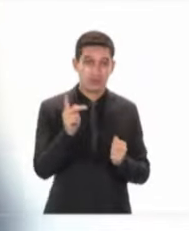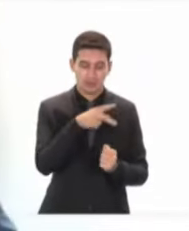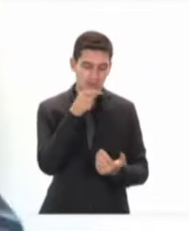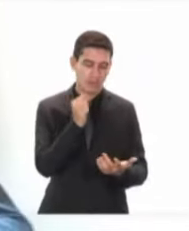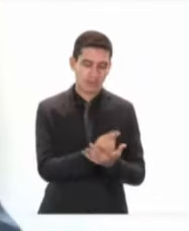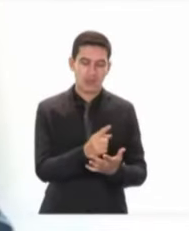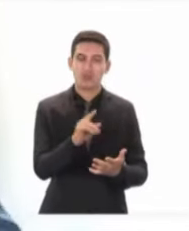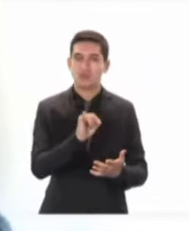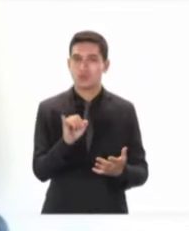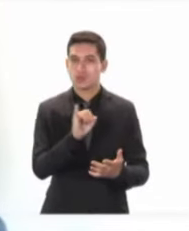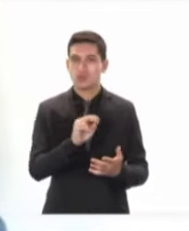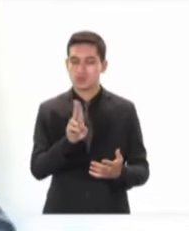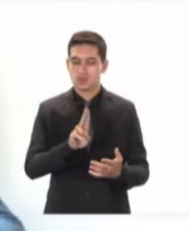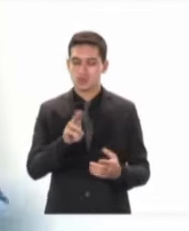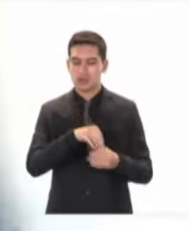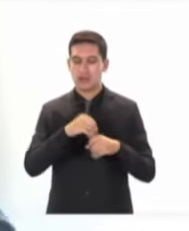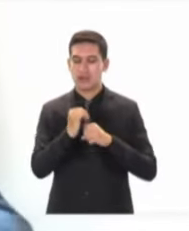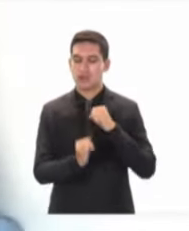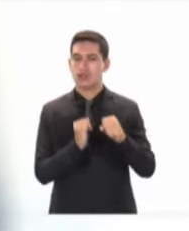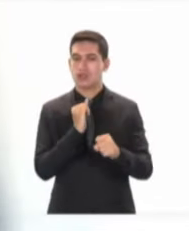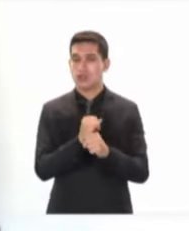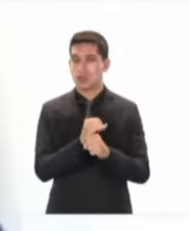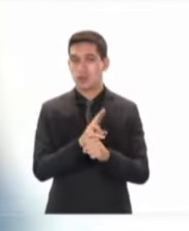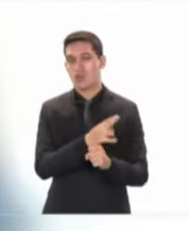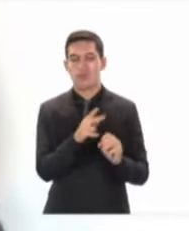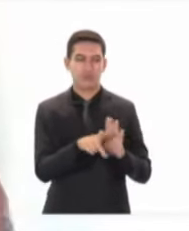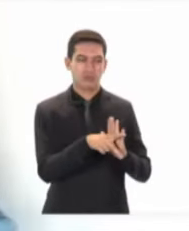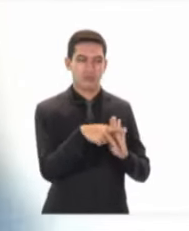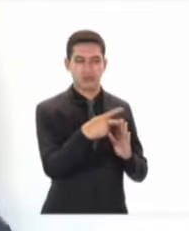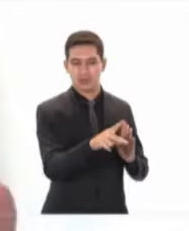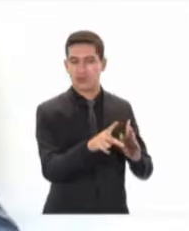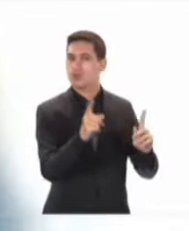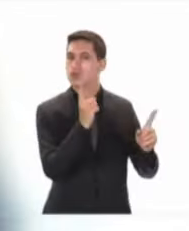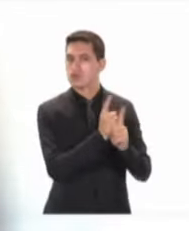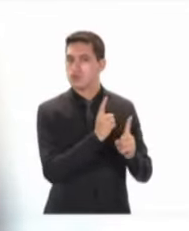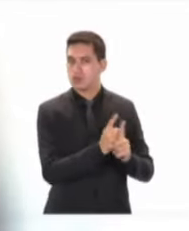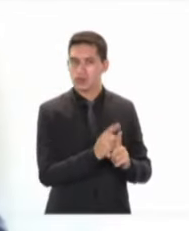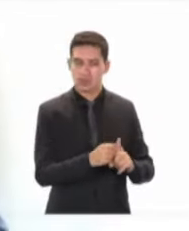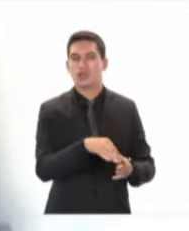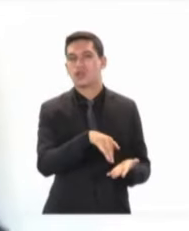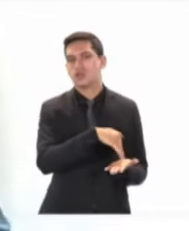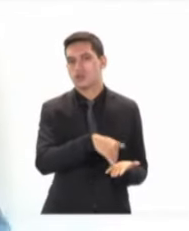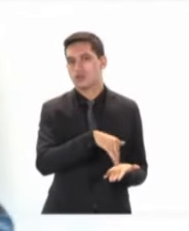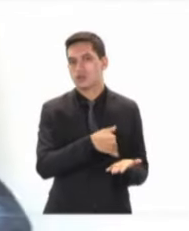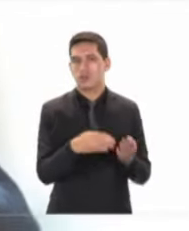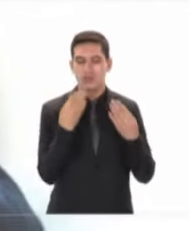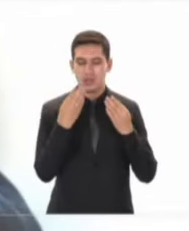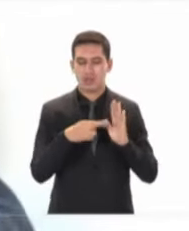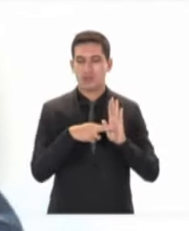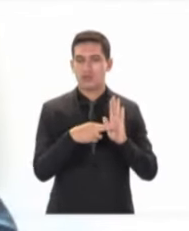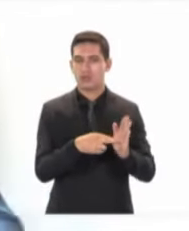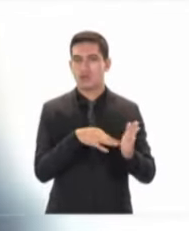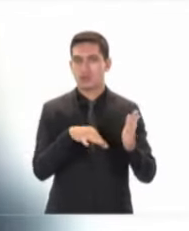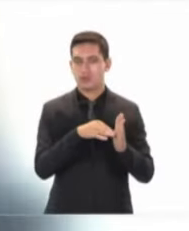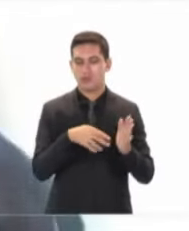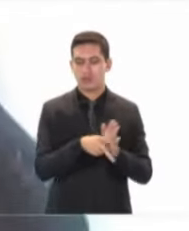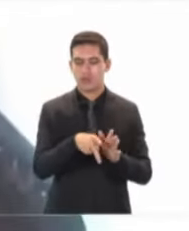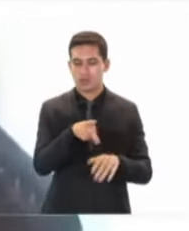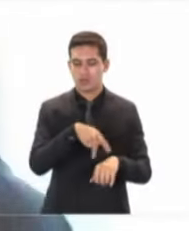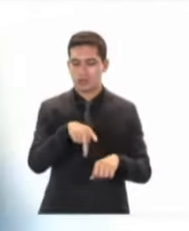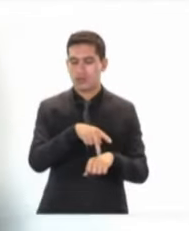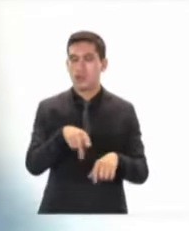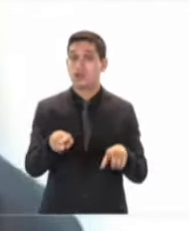internet, com sede foro no país, ou de sua filial, sucursal, escritório estabelecido ou representante legalmente estabelecido no país,